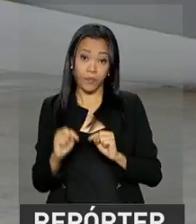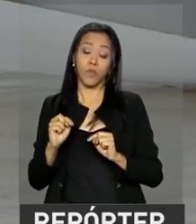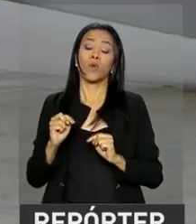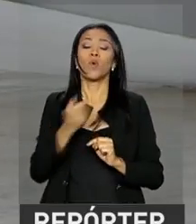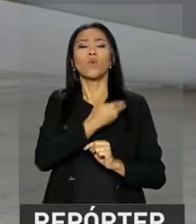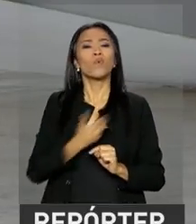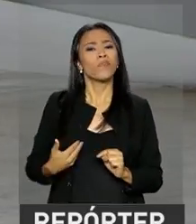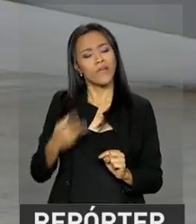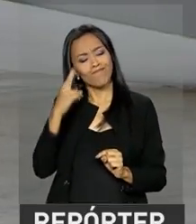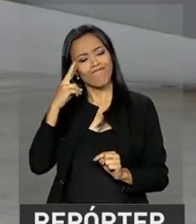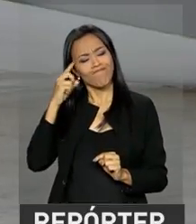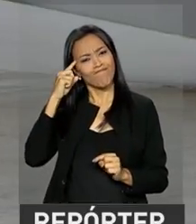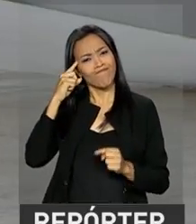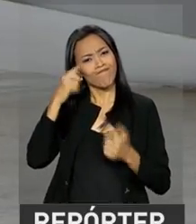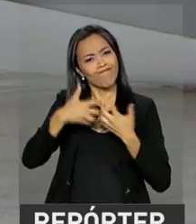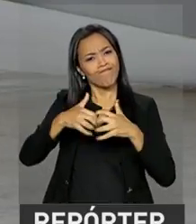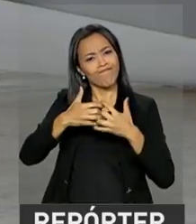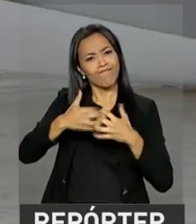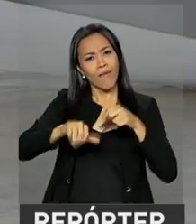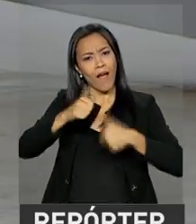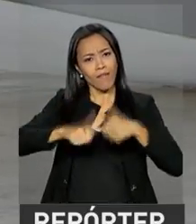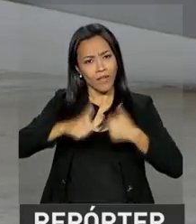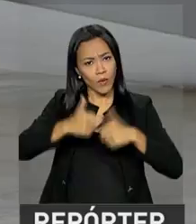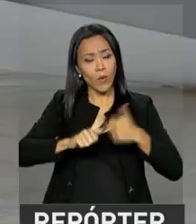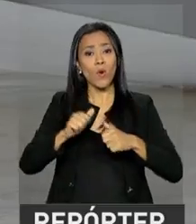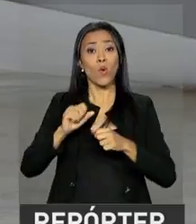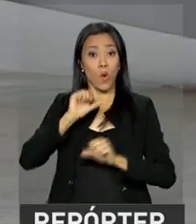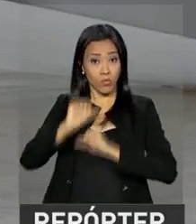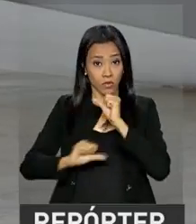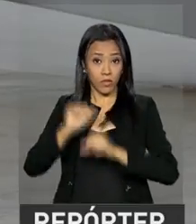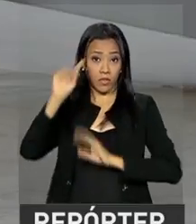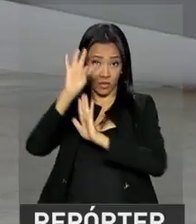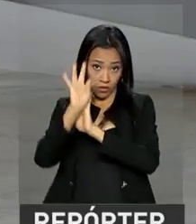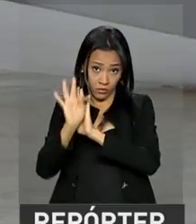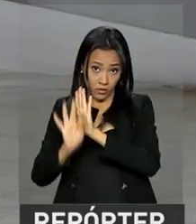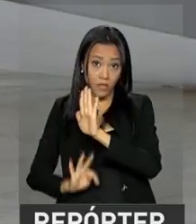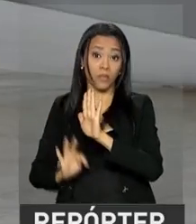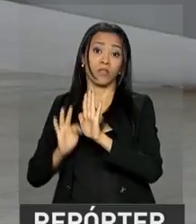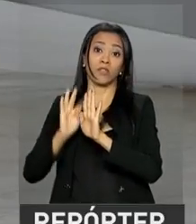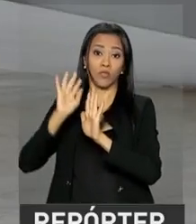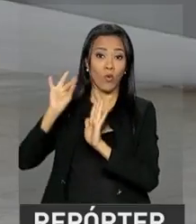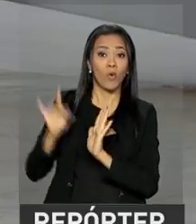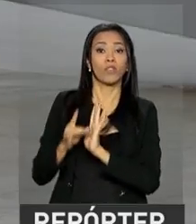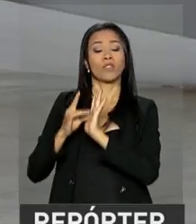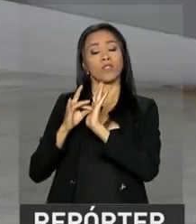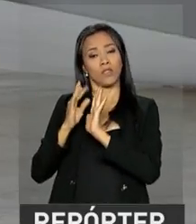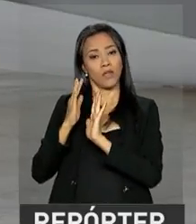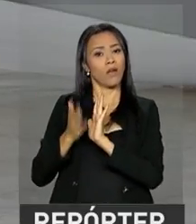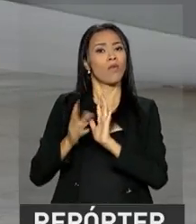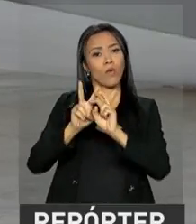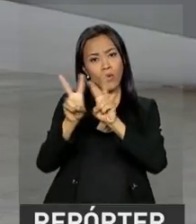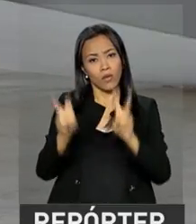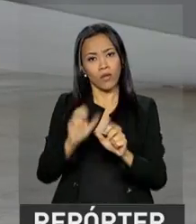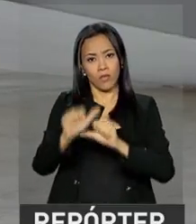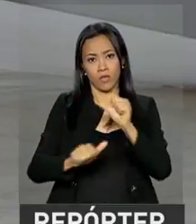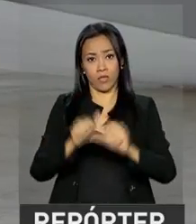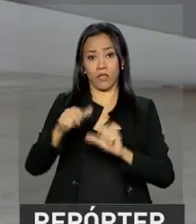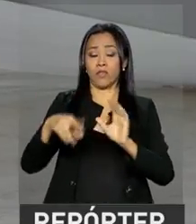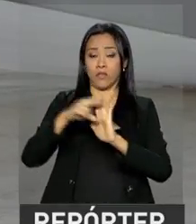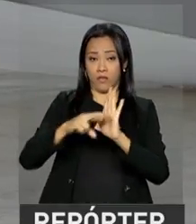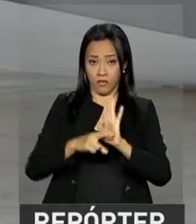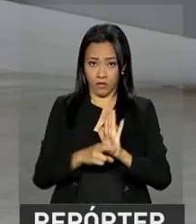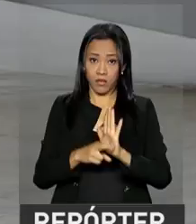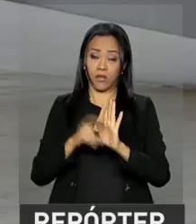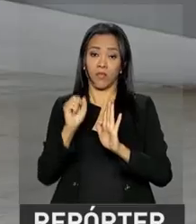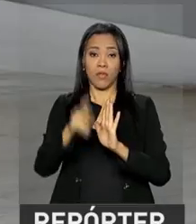é que com essas modificações com as modificações que foram feitas no projeto original da reforma da previdência enviado pelo governo